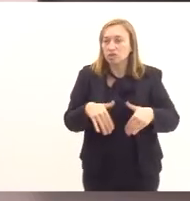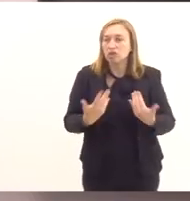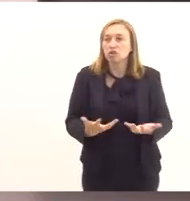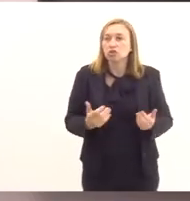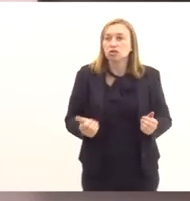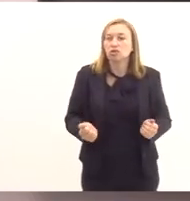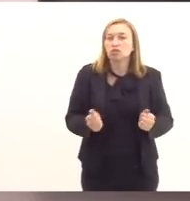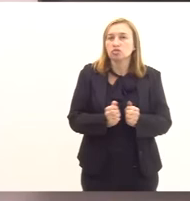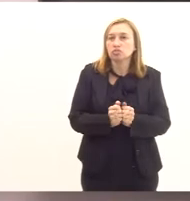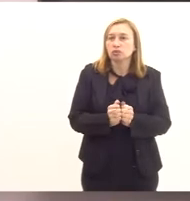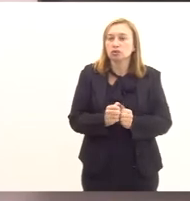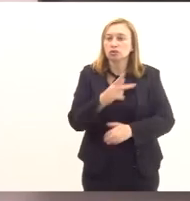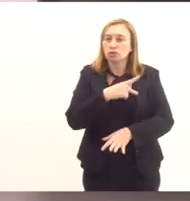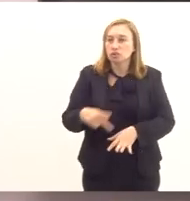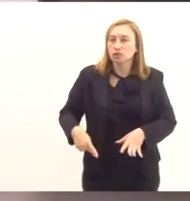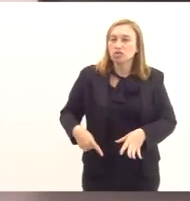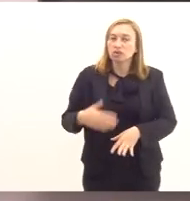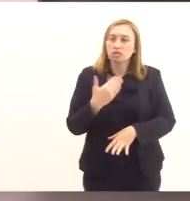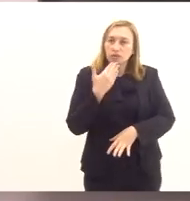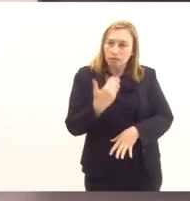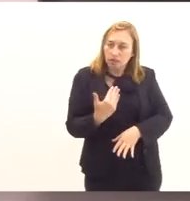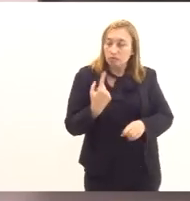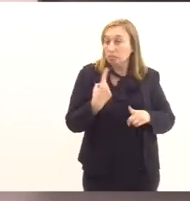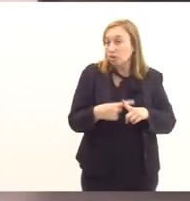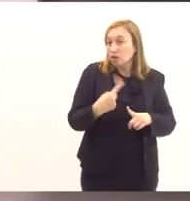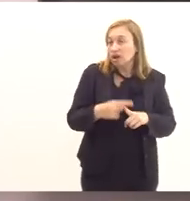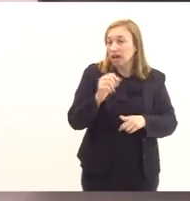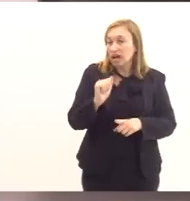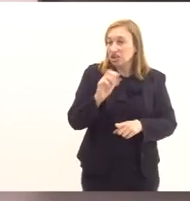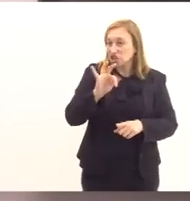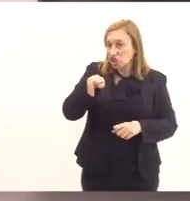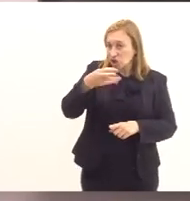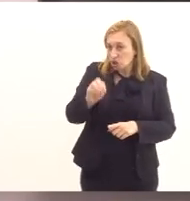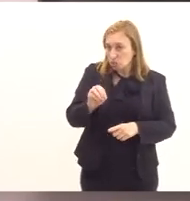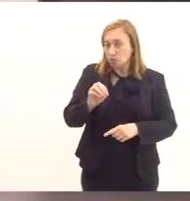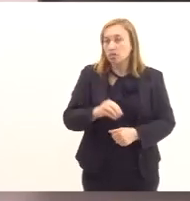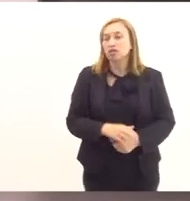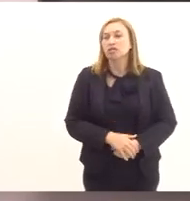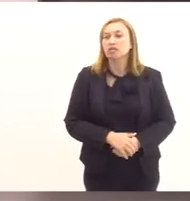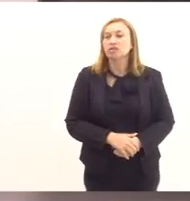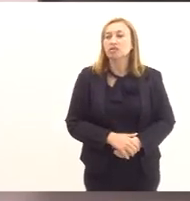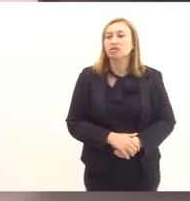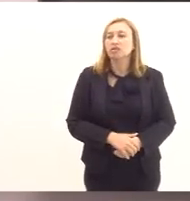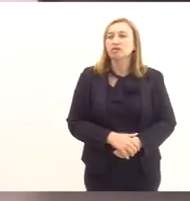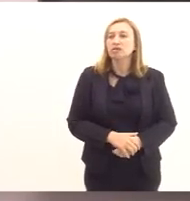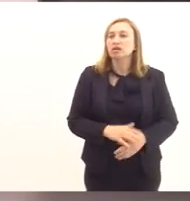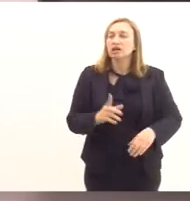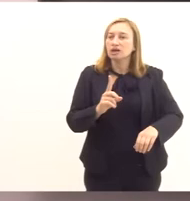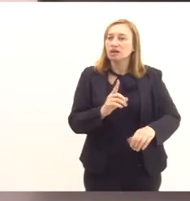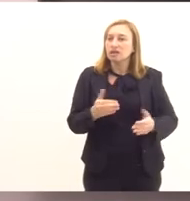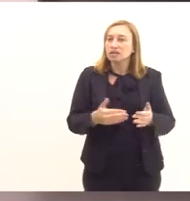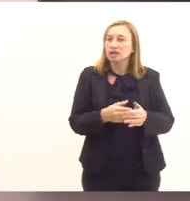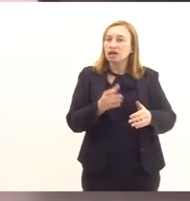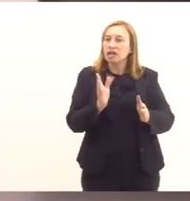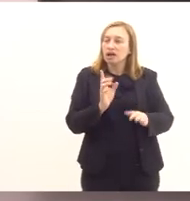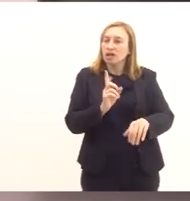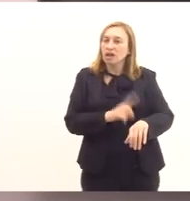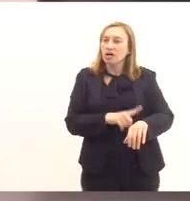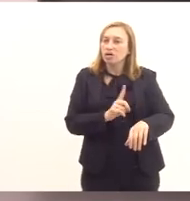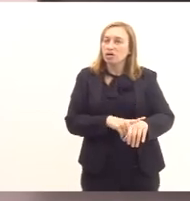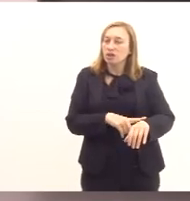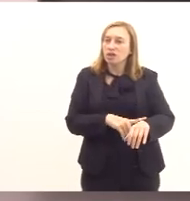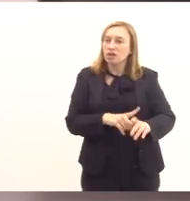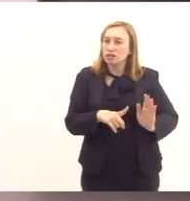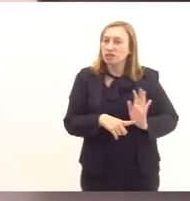converso excelência também refuto porque a saiu a tempo EA hora tem atendido dentro